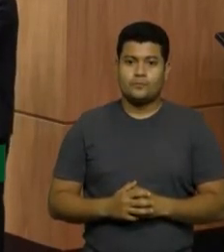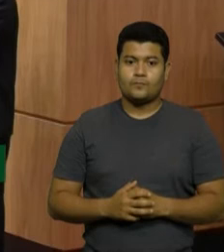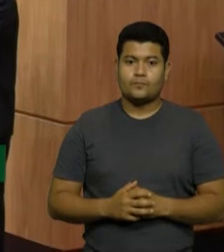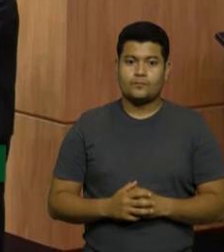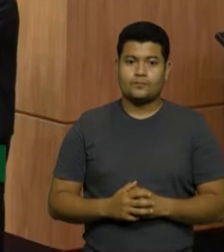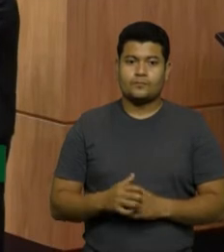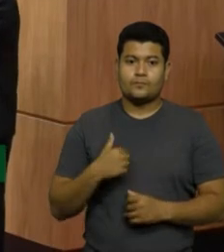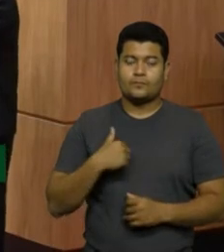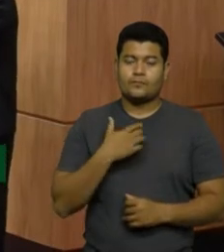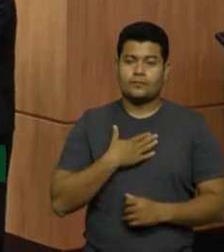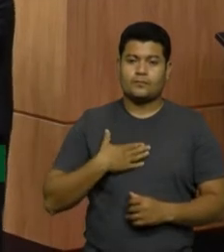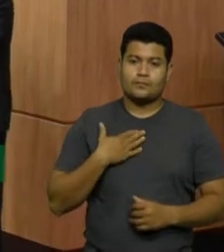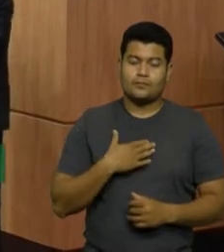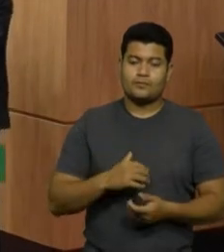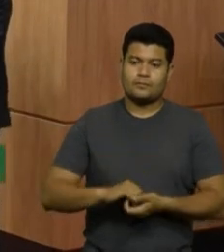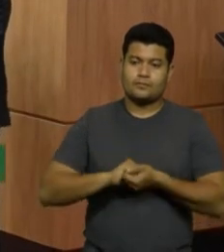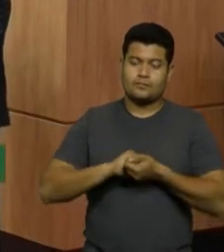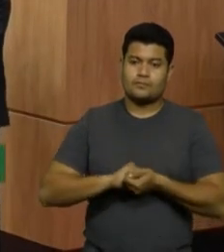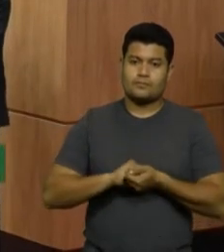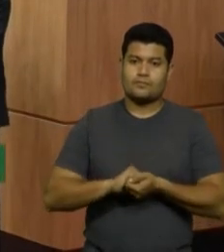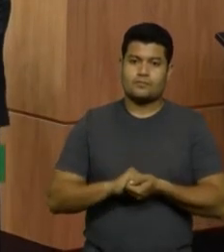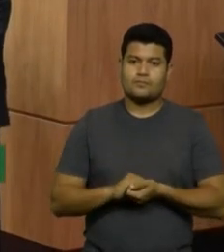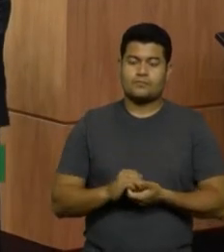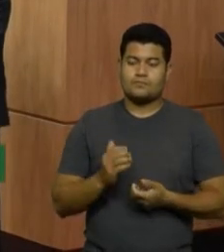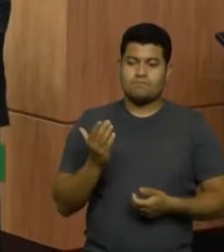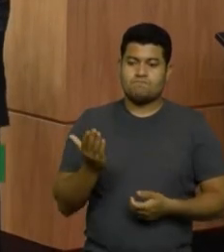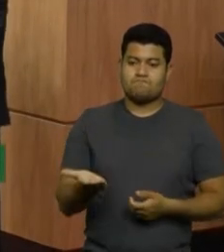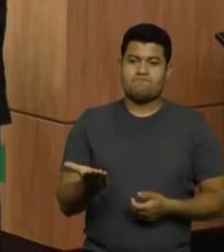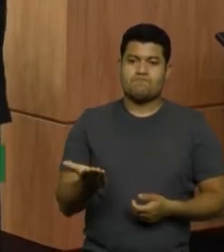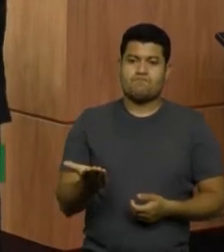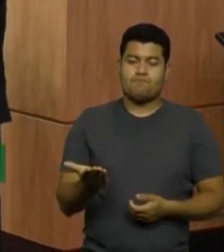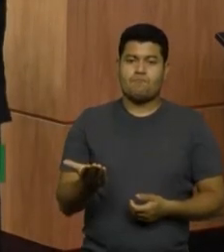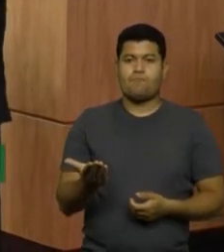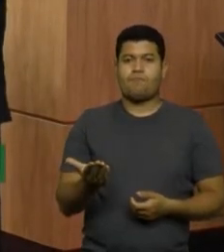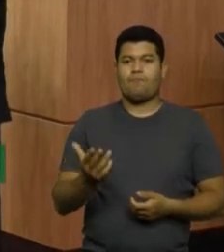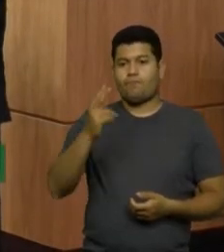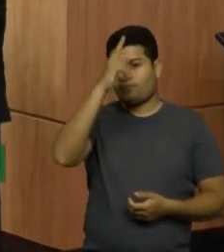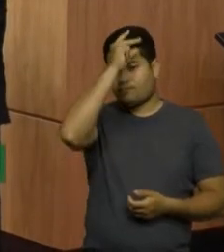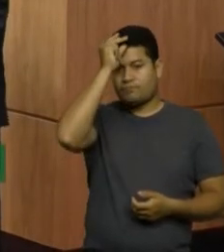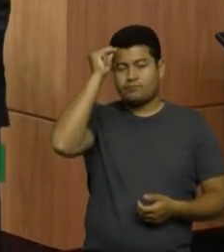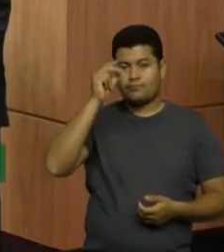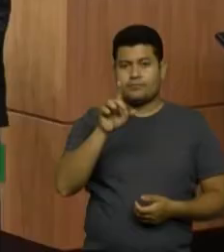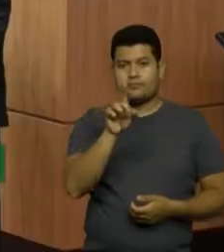Gostaria, presidente, de cumprimentar o nosso prefeito e amigo Dili,